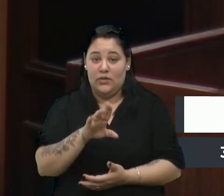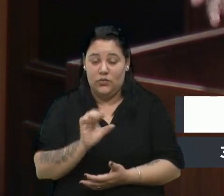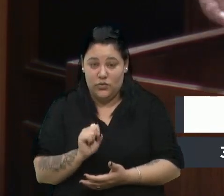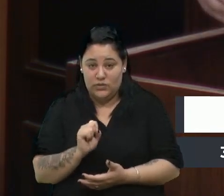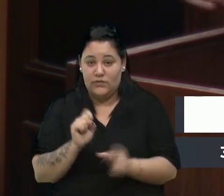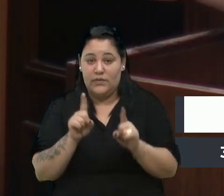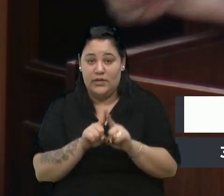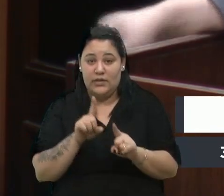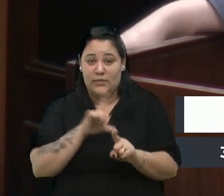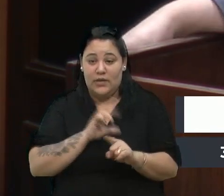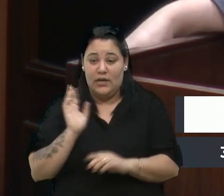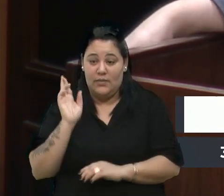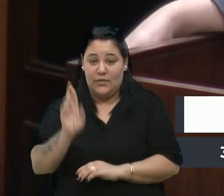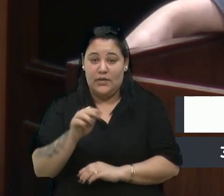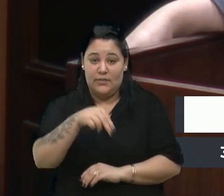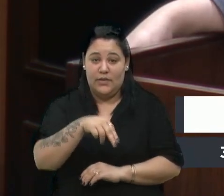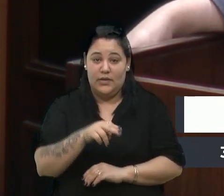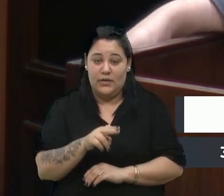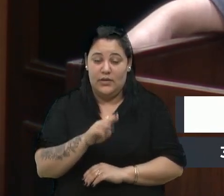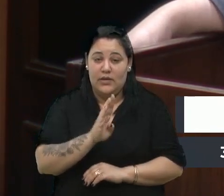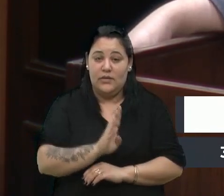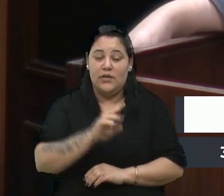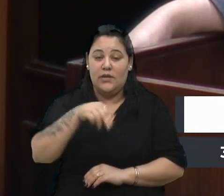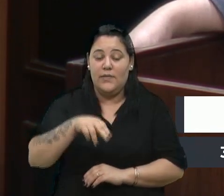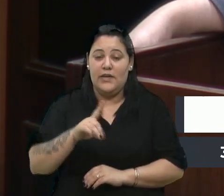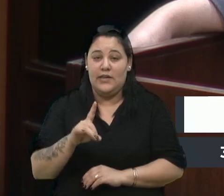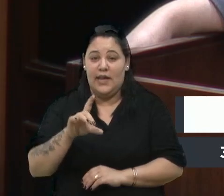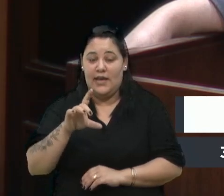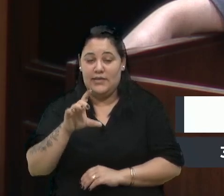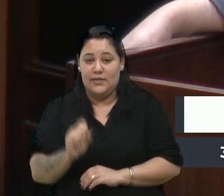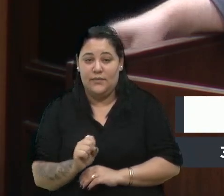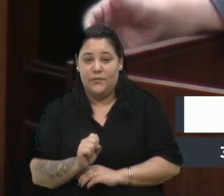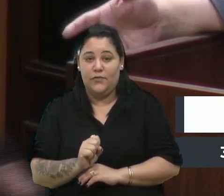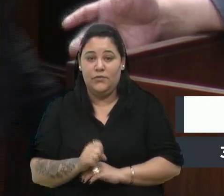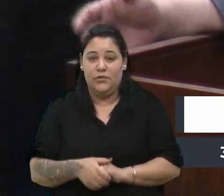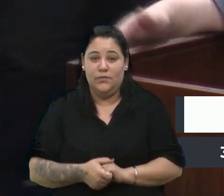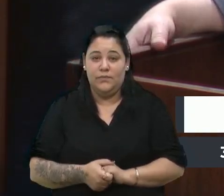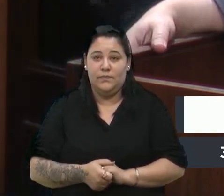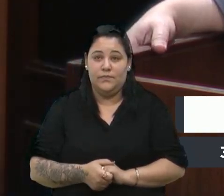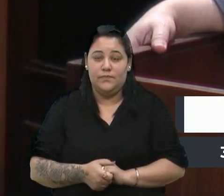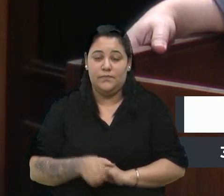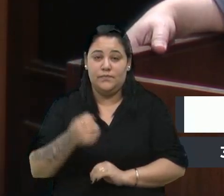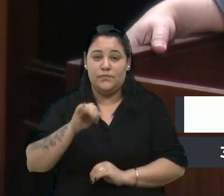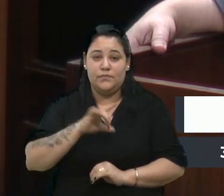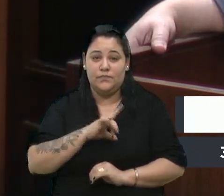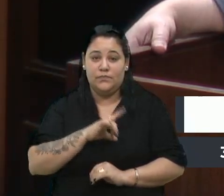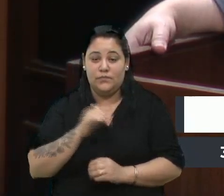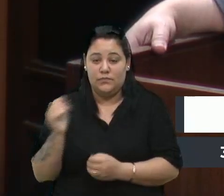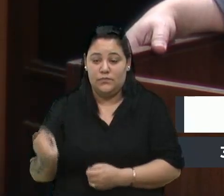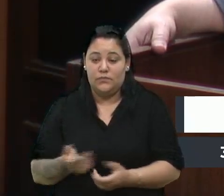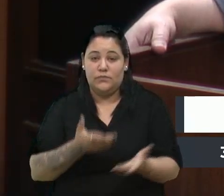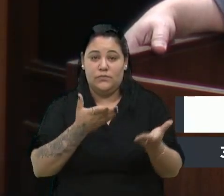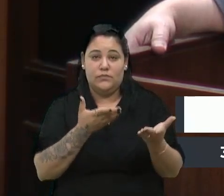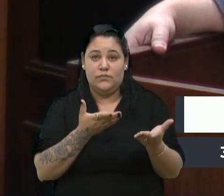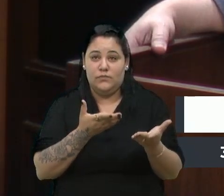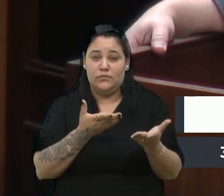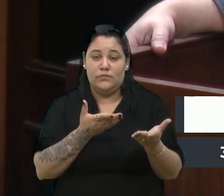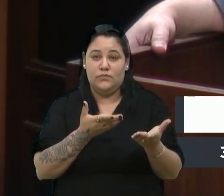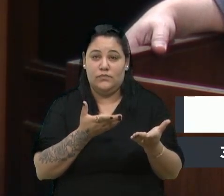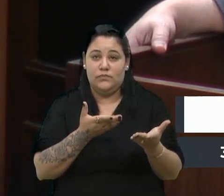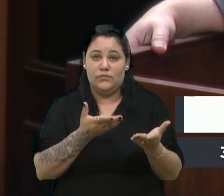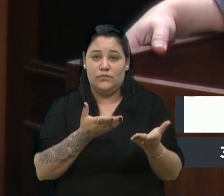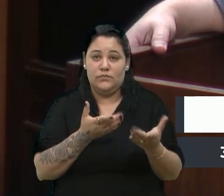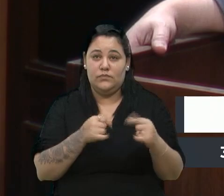que representa o BNDES e também os vereadores que quiserem, e estão todos, claro, convidados a poder participar,